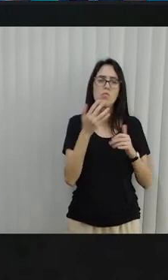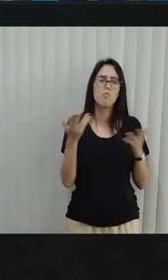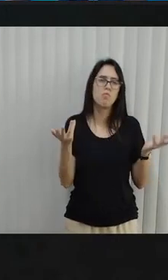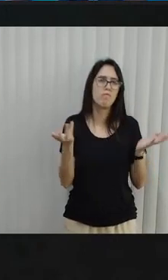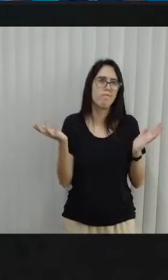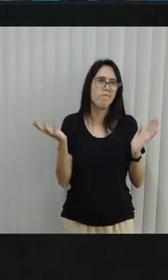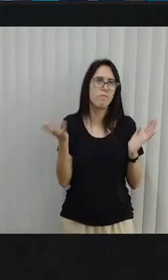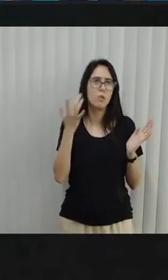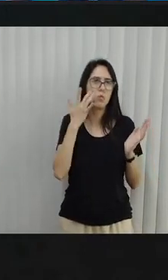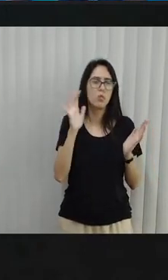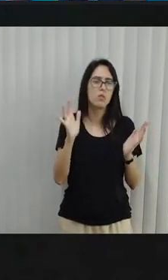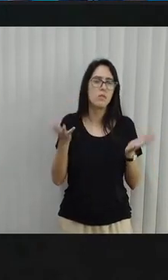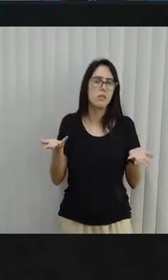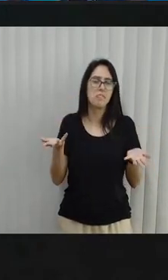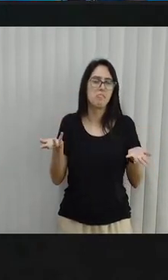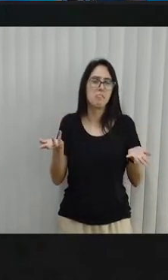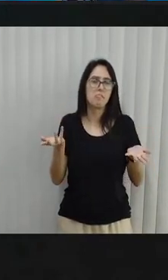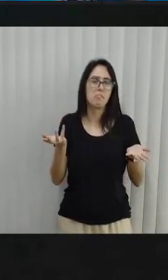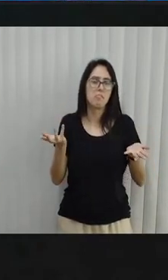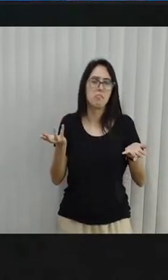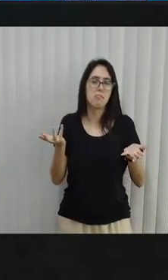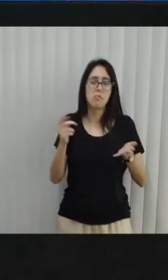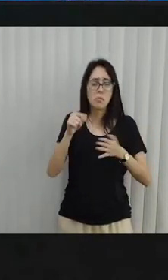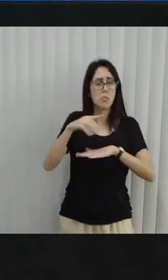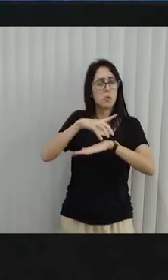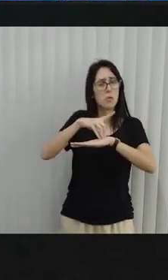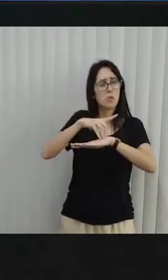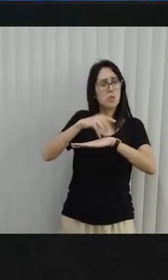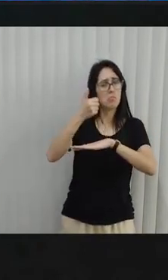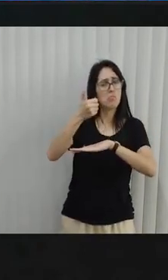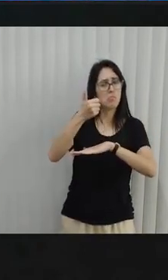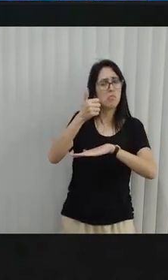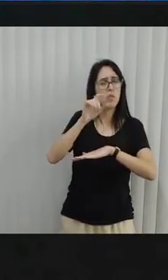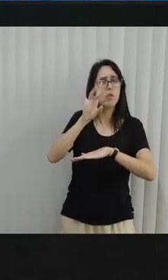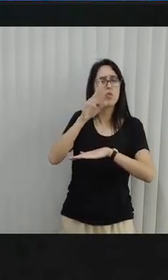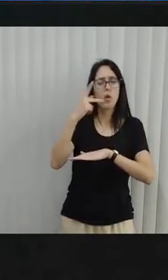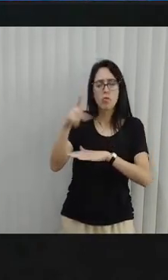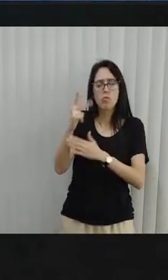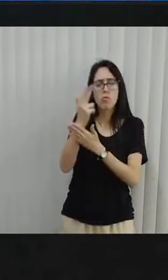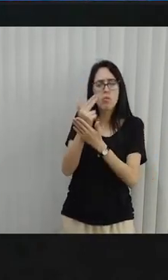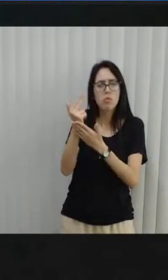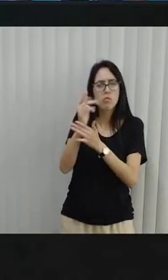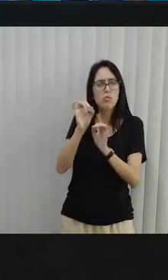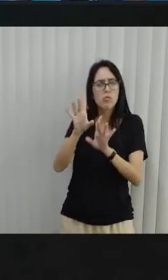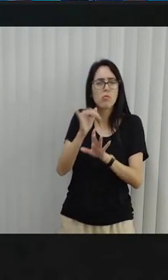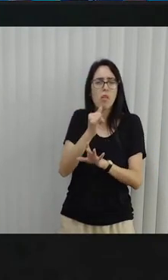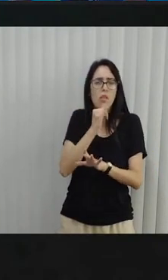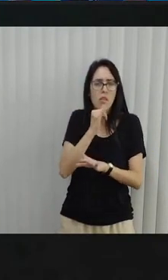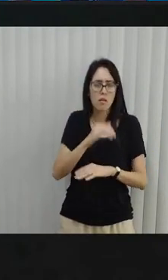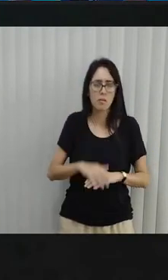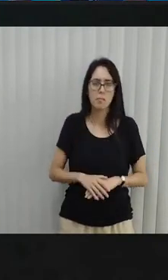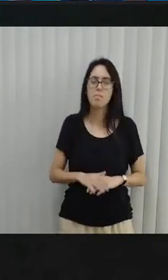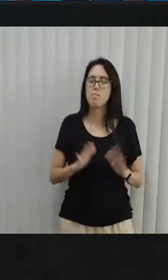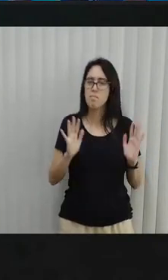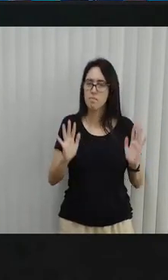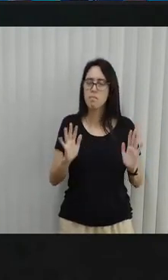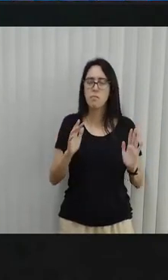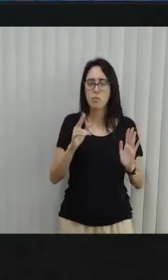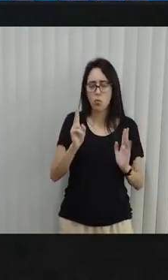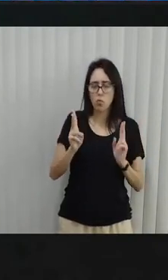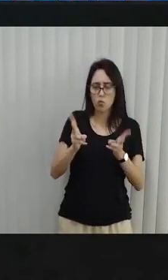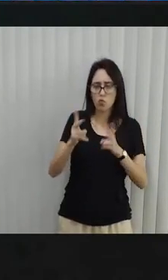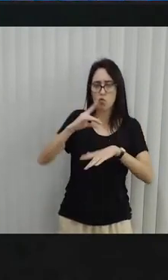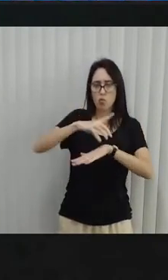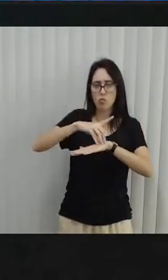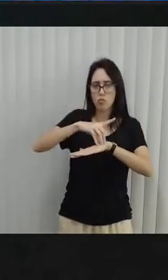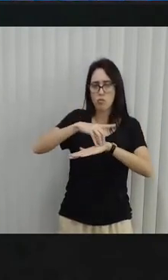Putz, não sei, cara. O Dino tá tranquilo até, era só a animação dele inicialmente. Bora. Vamos de Dino, vai. Vamos